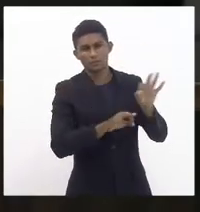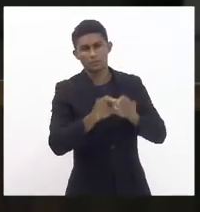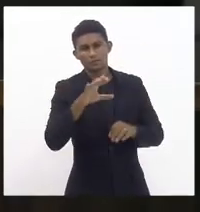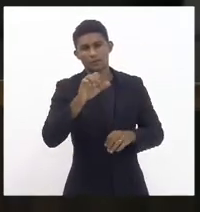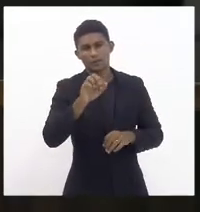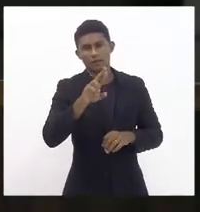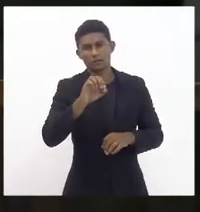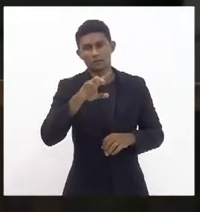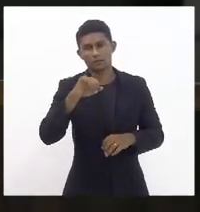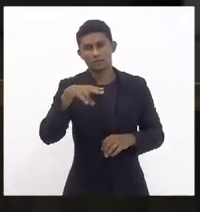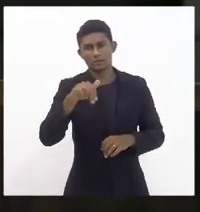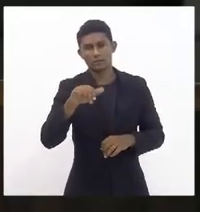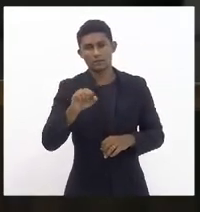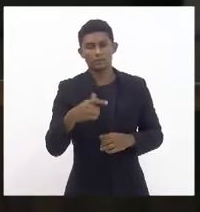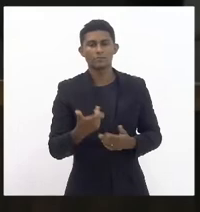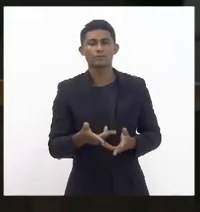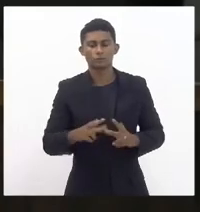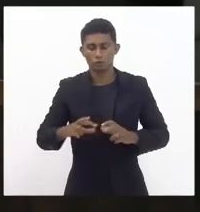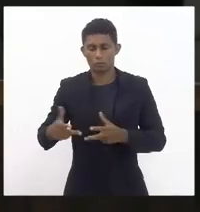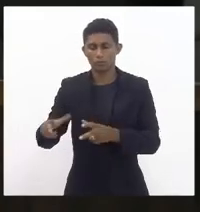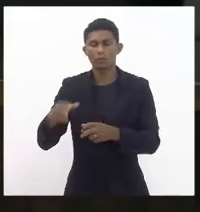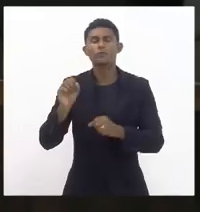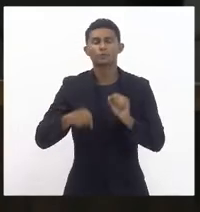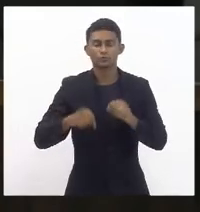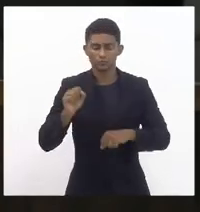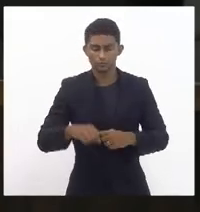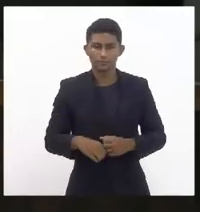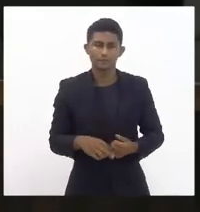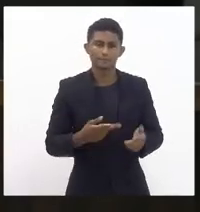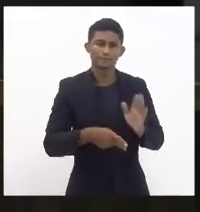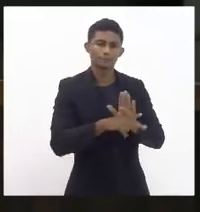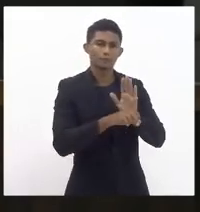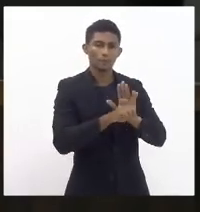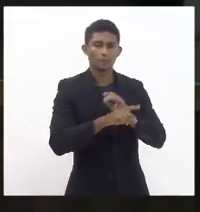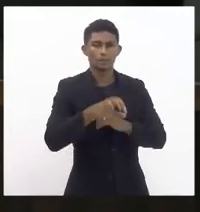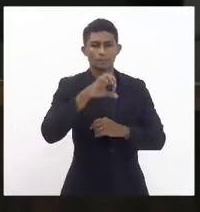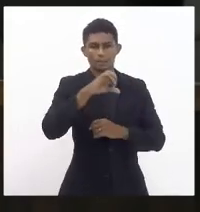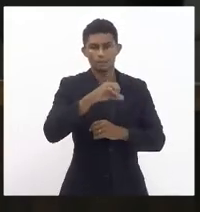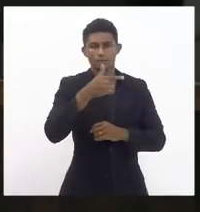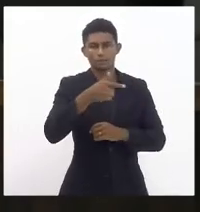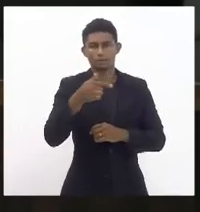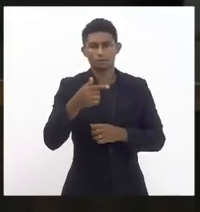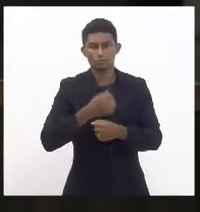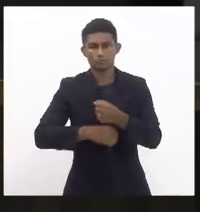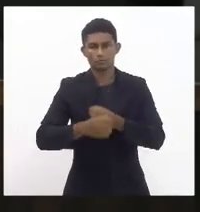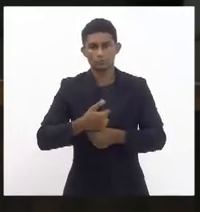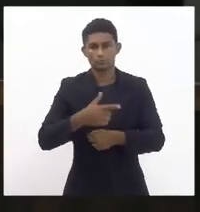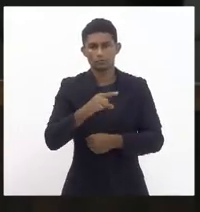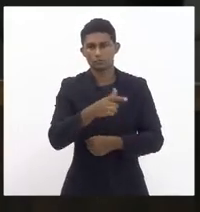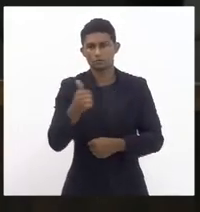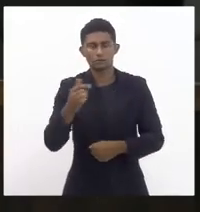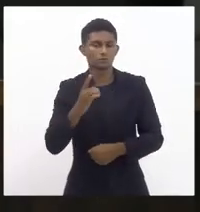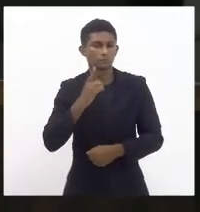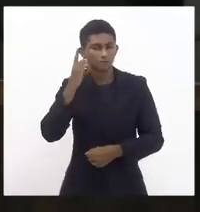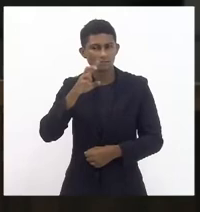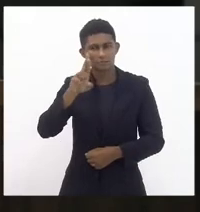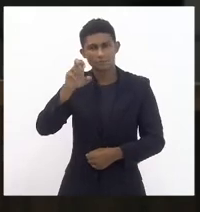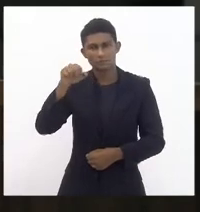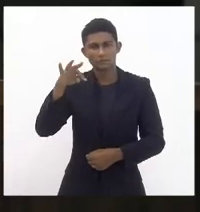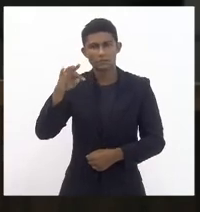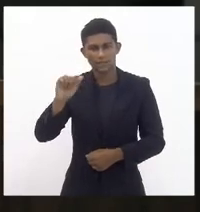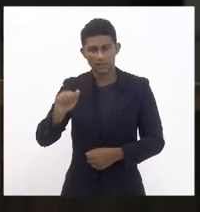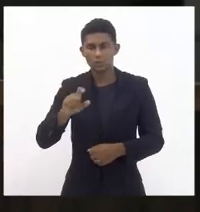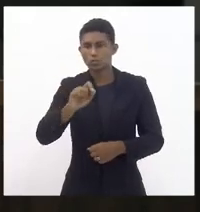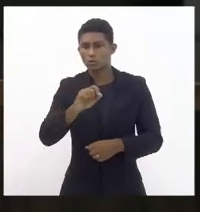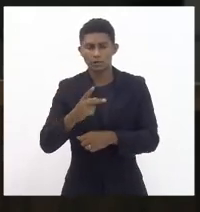carolinas parecer da comissão de normas favorável Deputado Márcio para resolução 9 27 21 de autoria da deputada Renata consegue prima